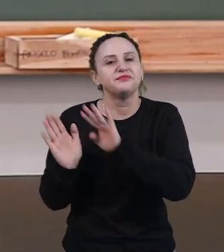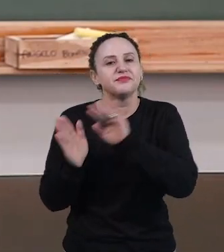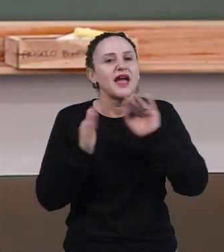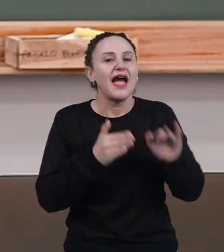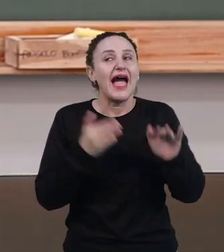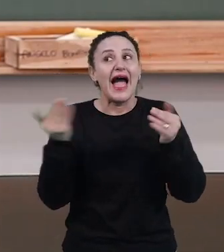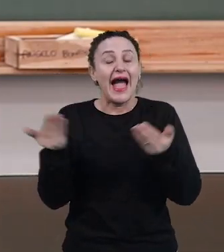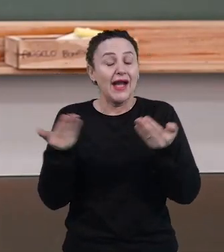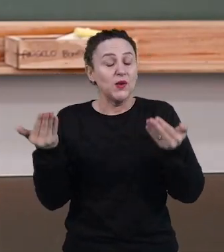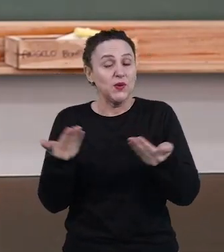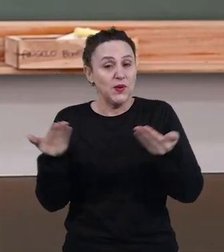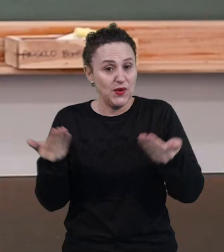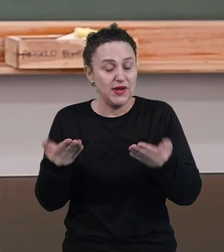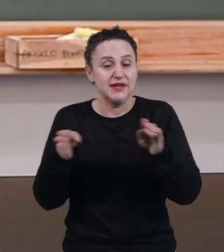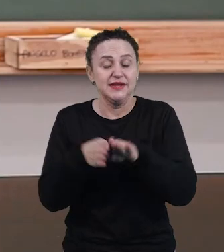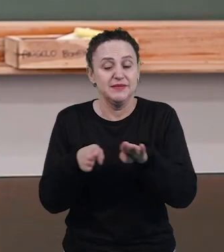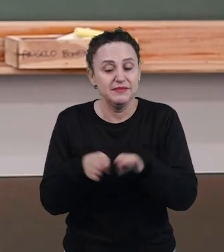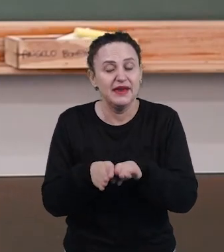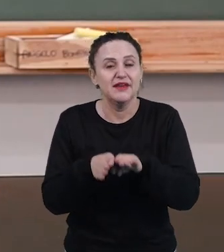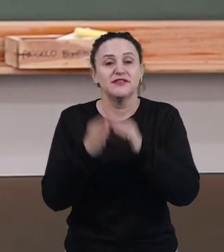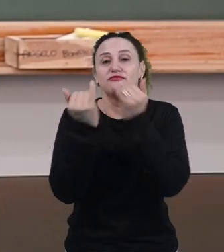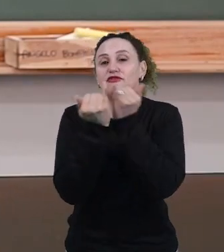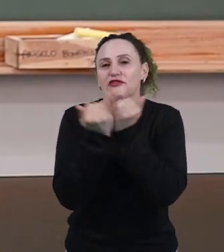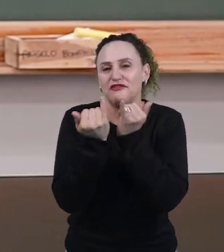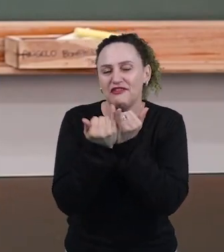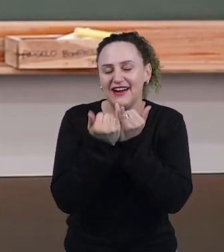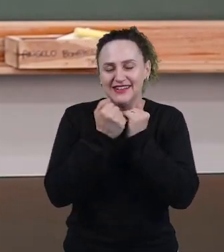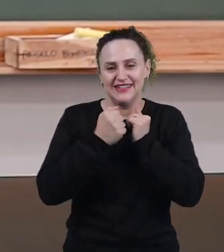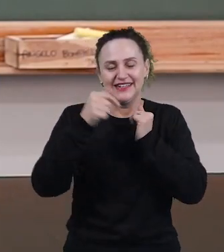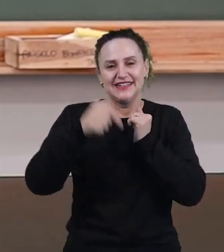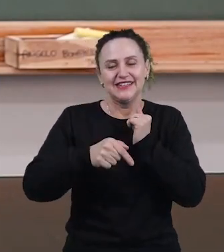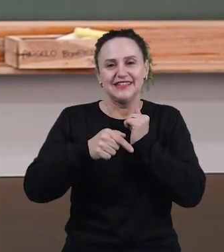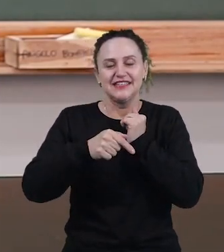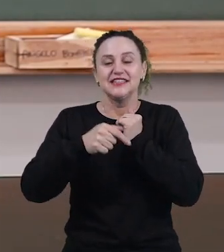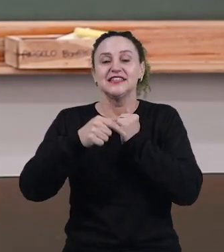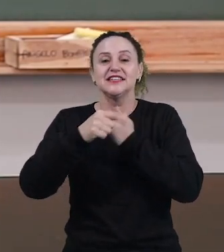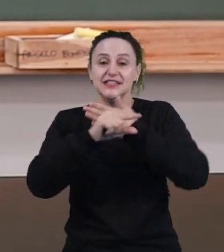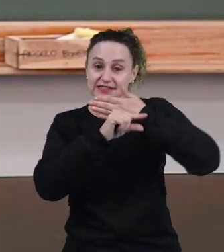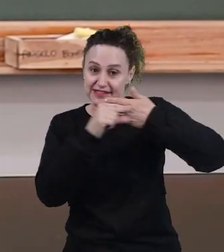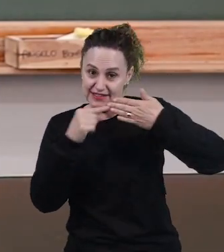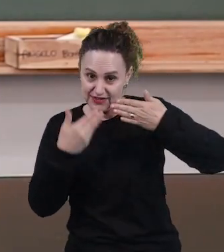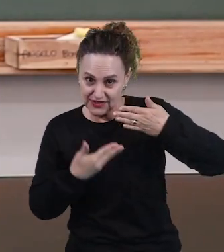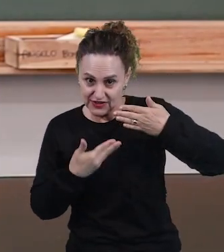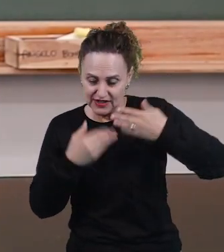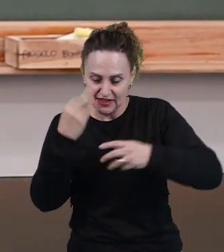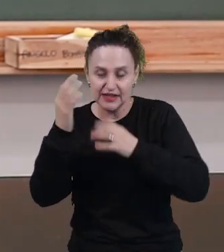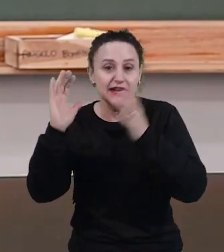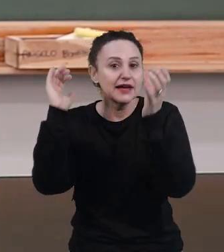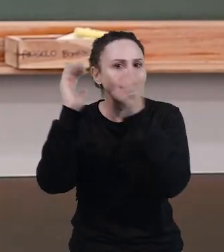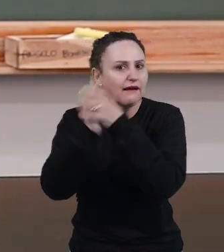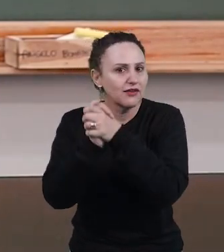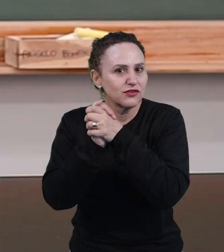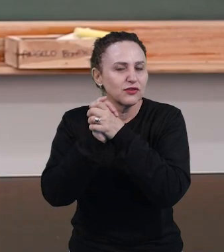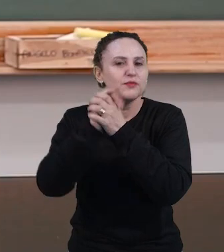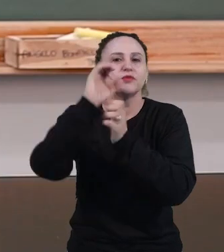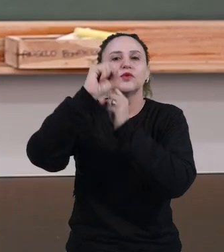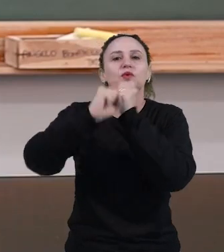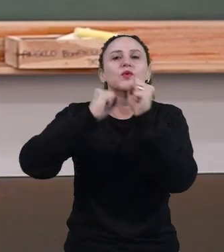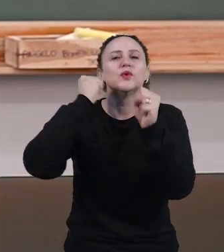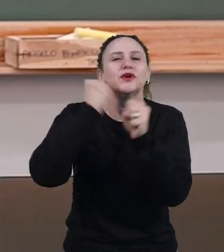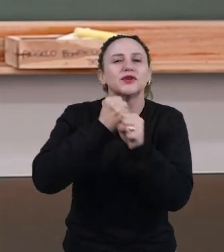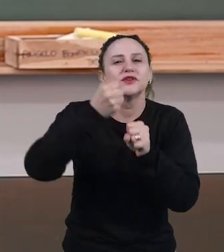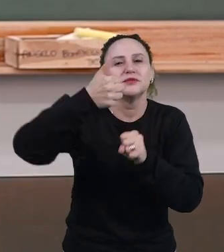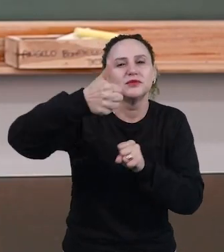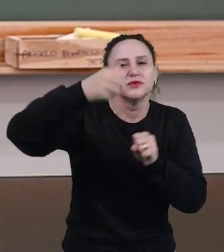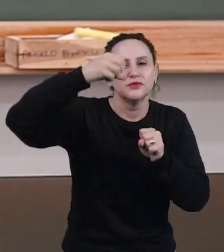de fofoca piagetiano, né? Que o Piaget, ele casou em 1923, né? Com a Valentine, e